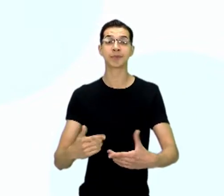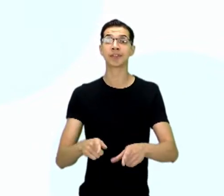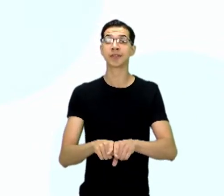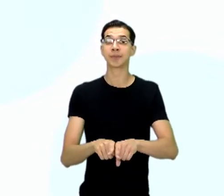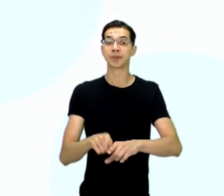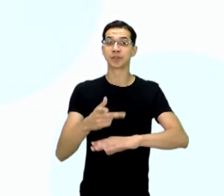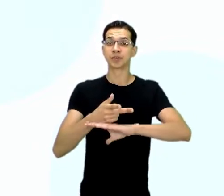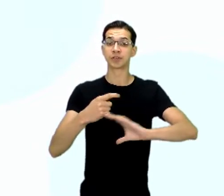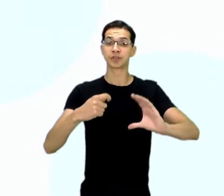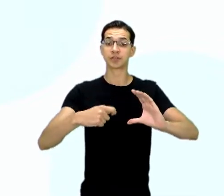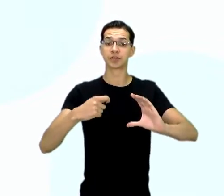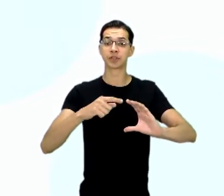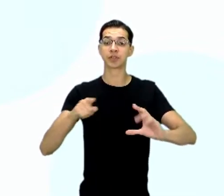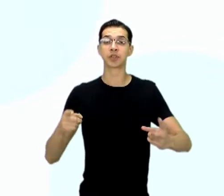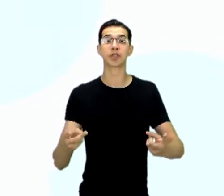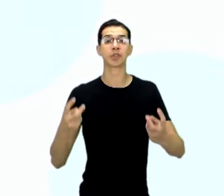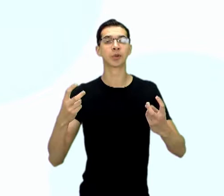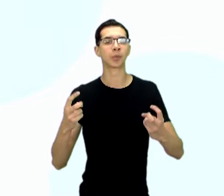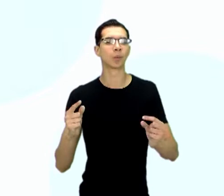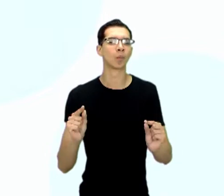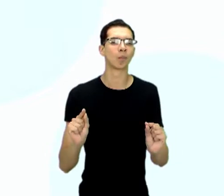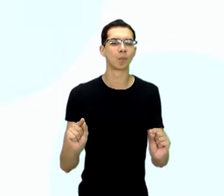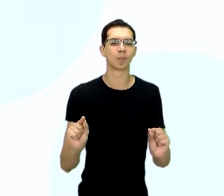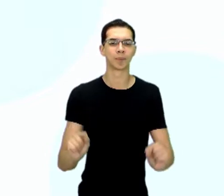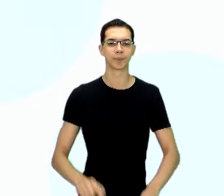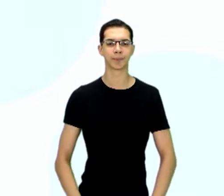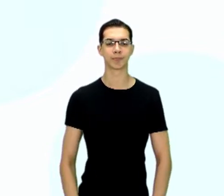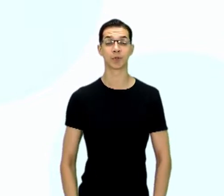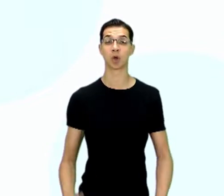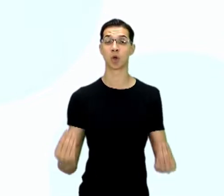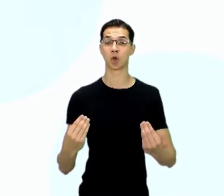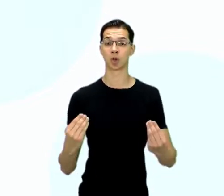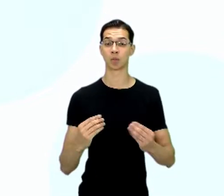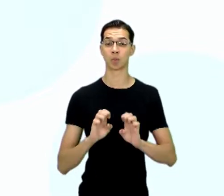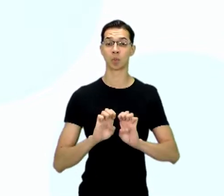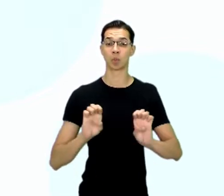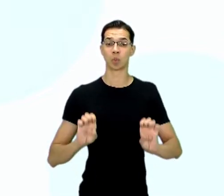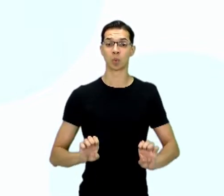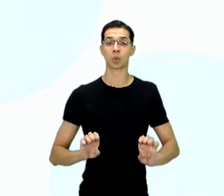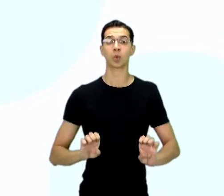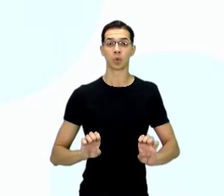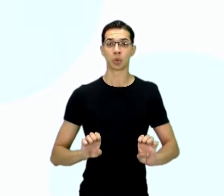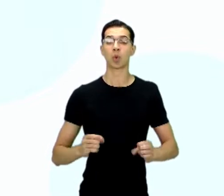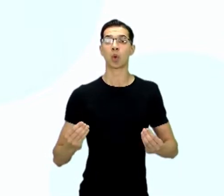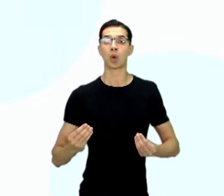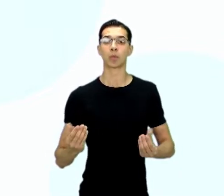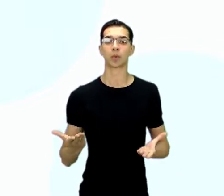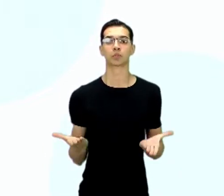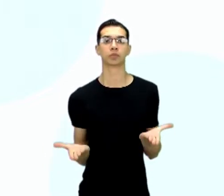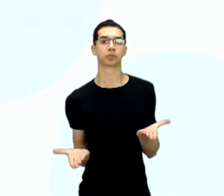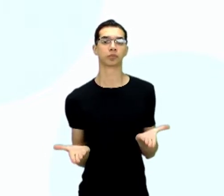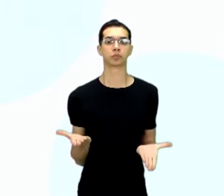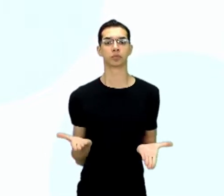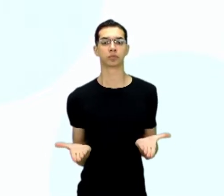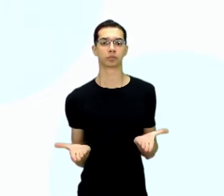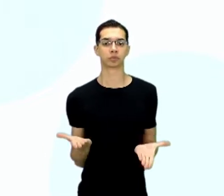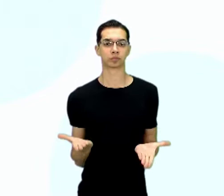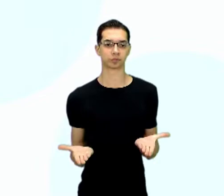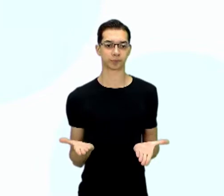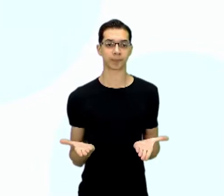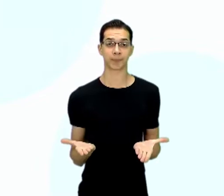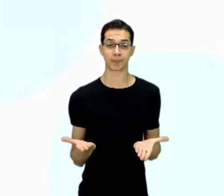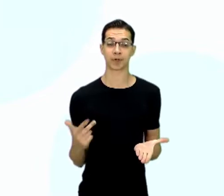a estrutura, a sustentação e a movimentação dos seres vertebrados resultam da interação entre os